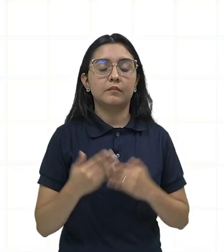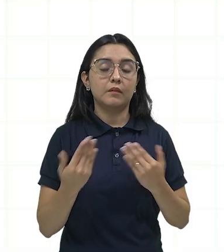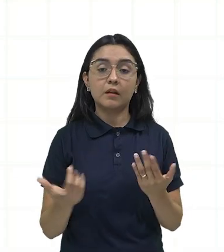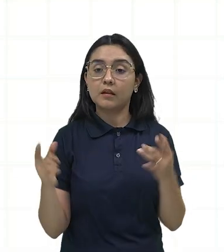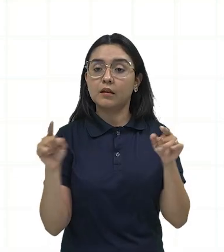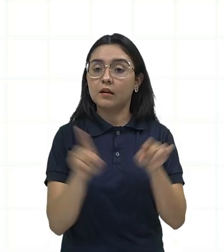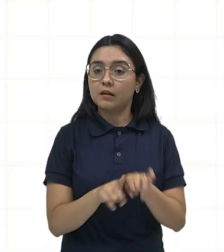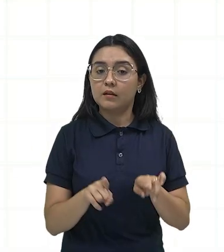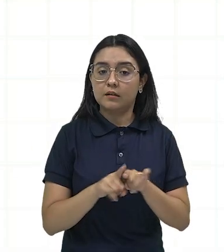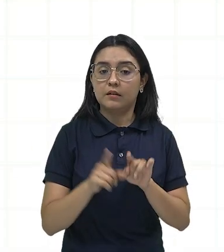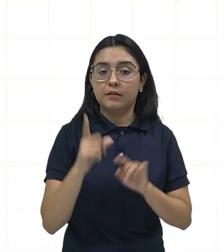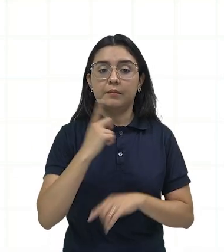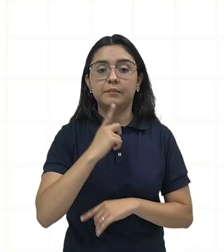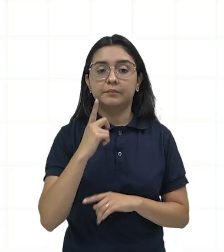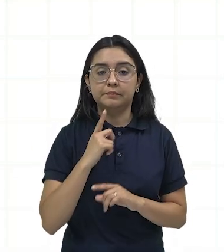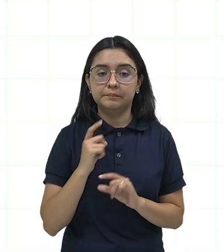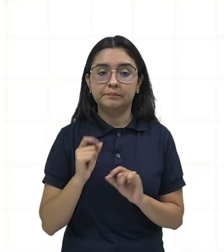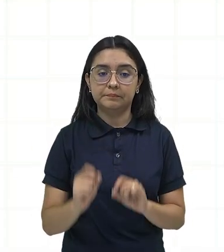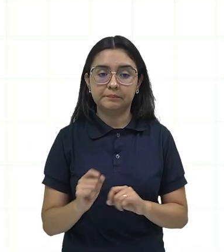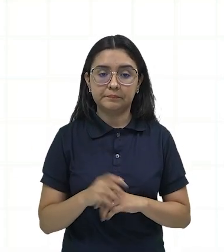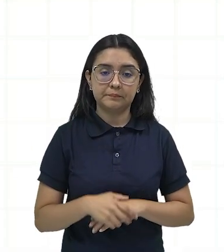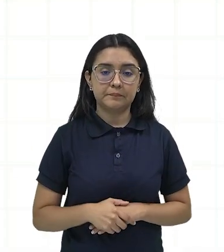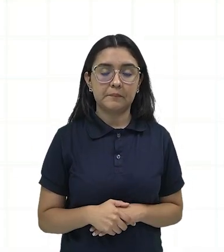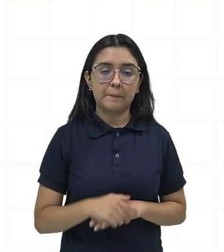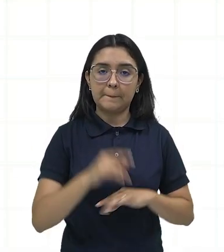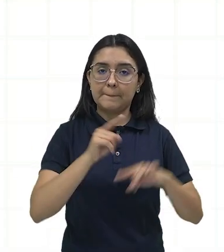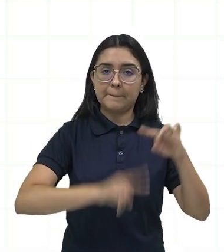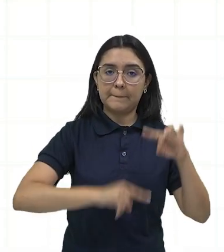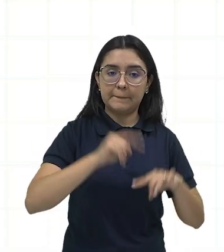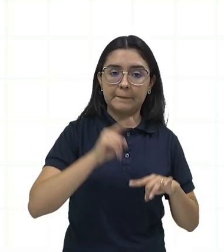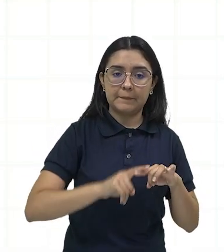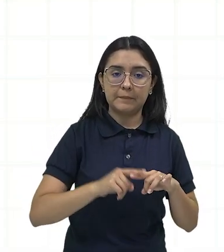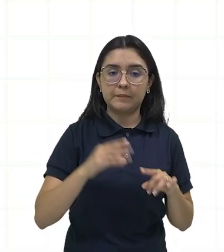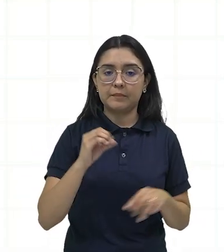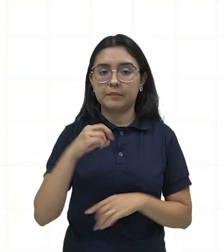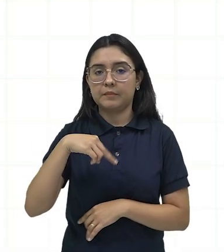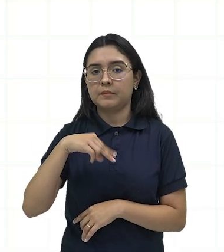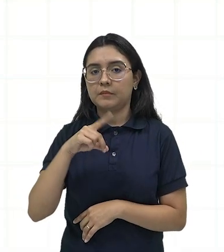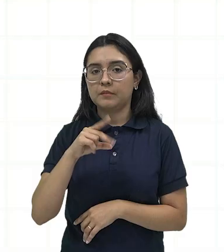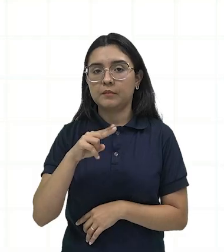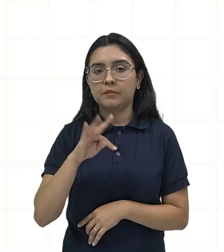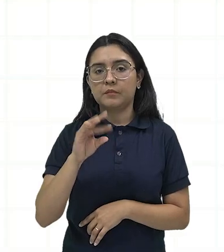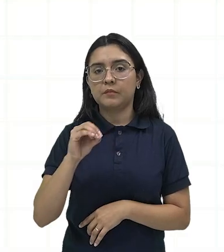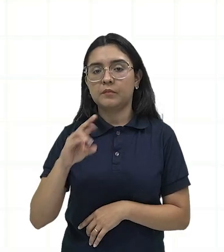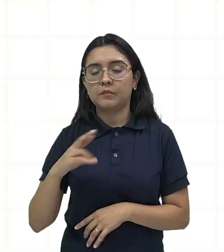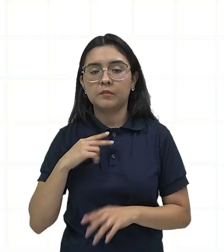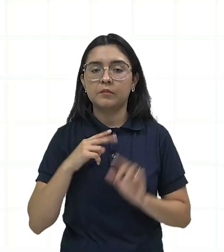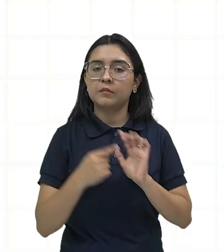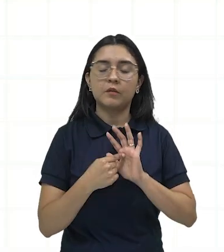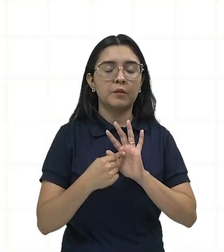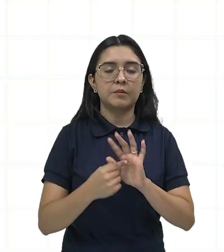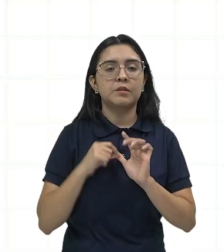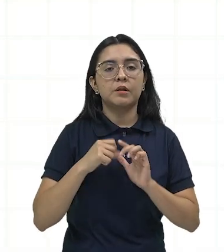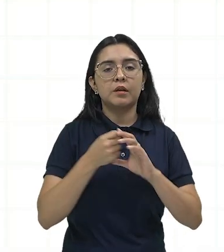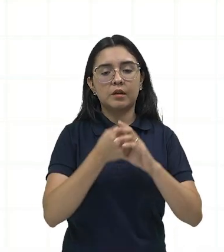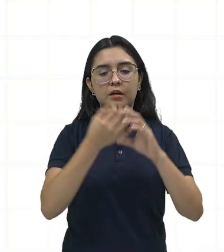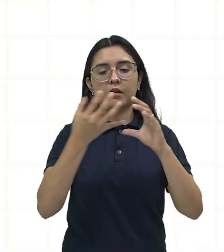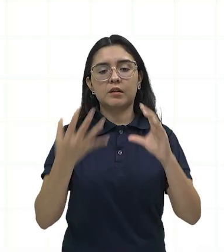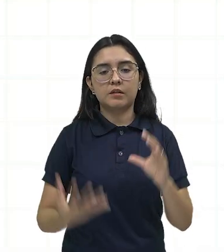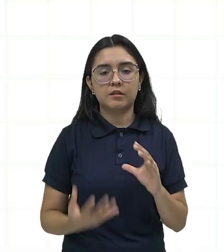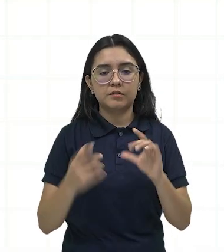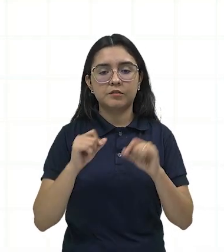que, dadas as mesmas condições, um material condutor não apresenta características